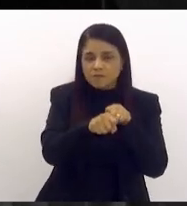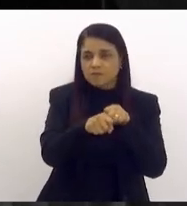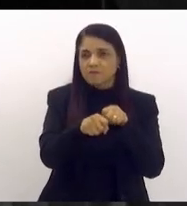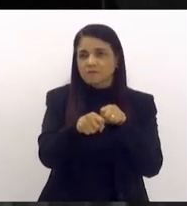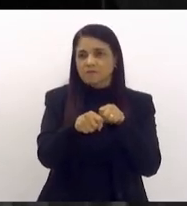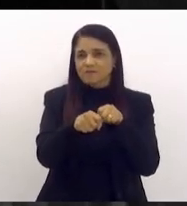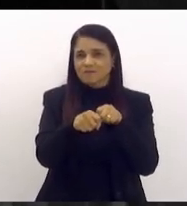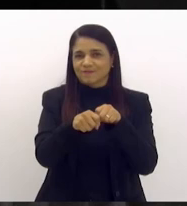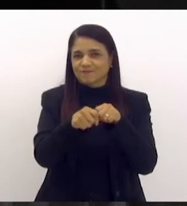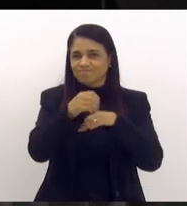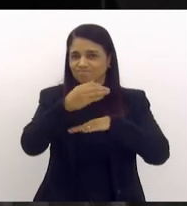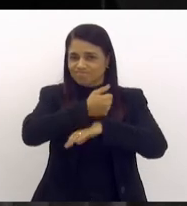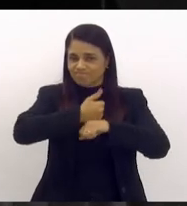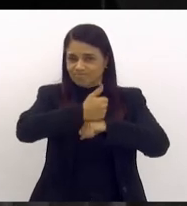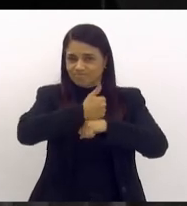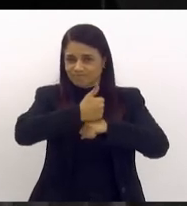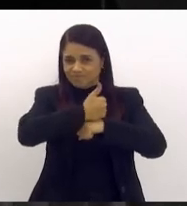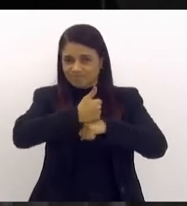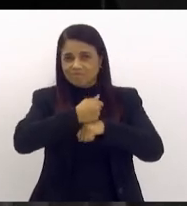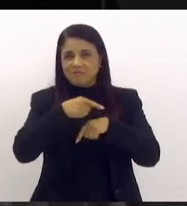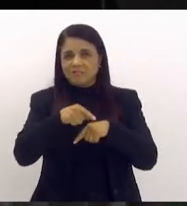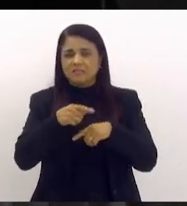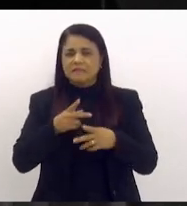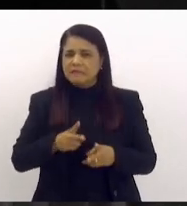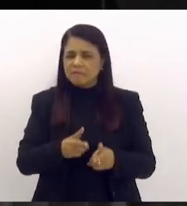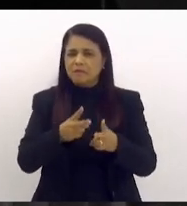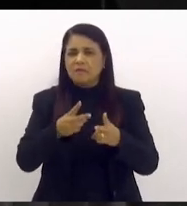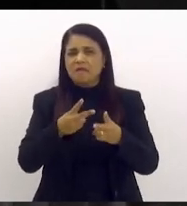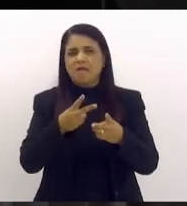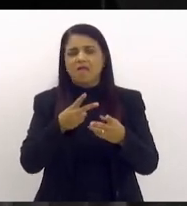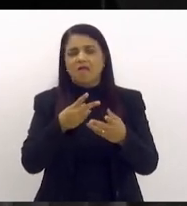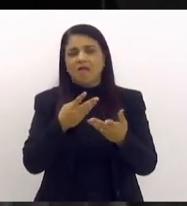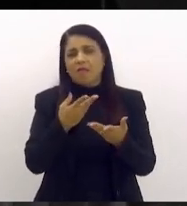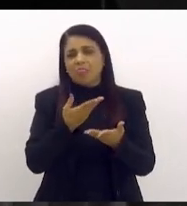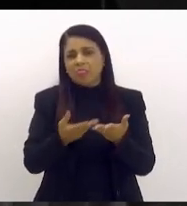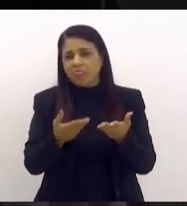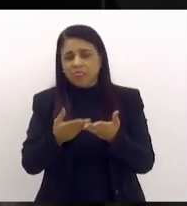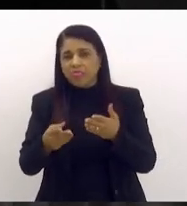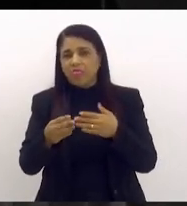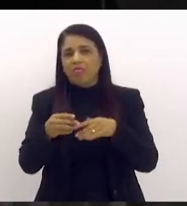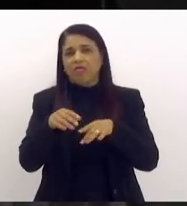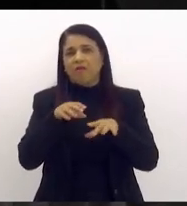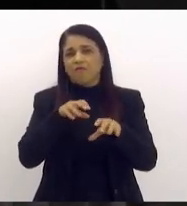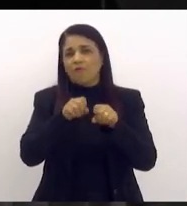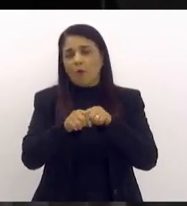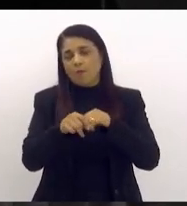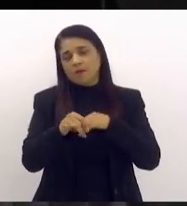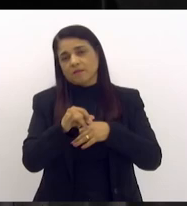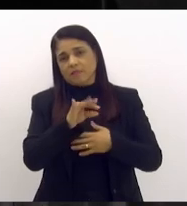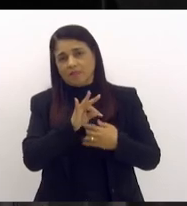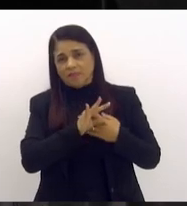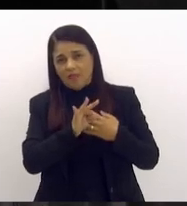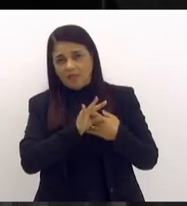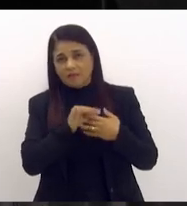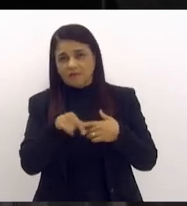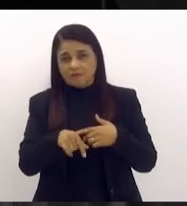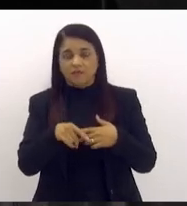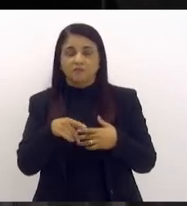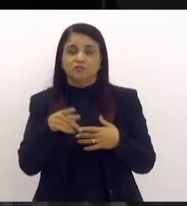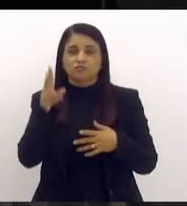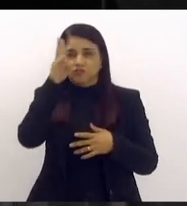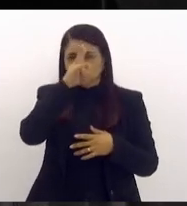gente sempre falou muito do do desmerecimento da formação técnica em alguns momentos da história do nosso país né